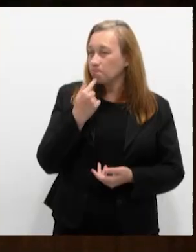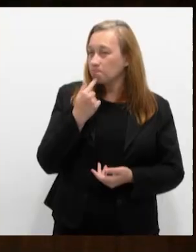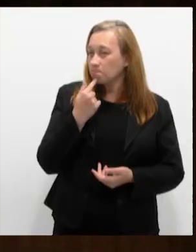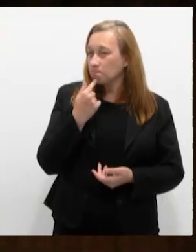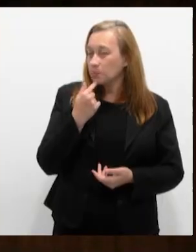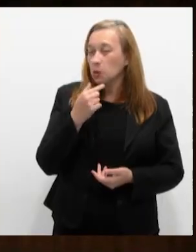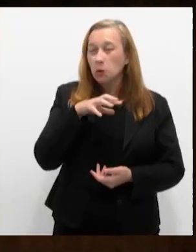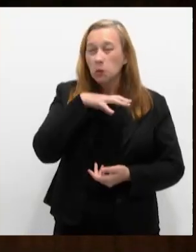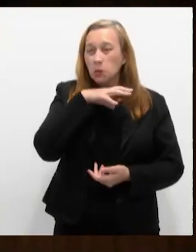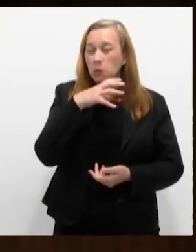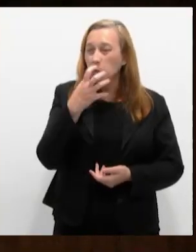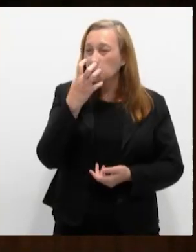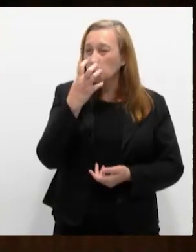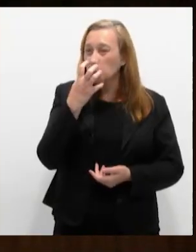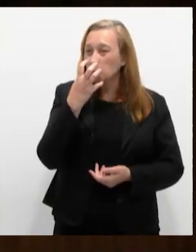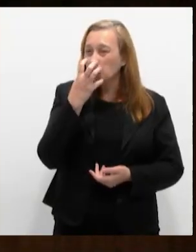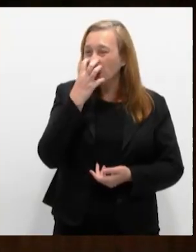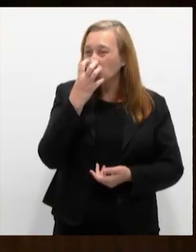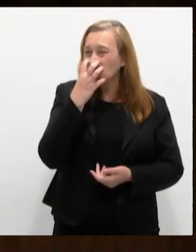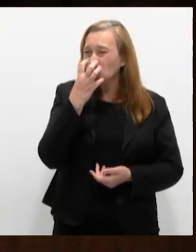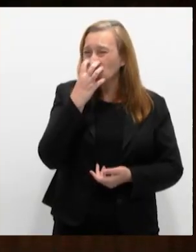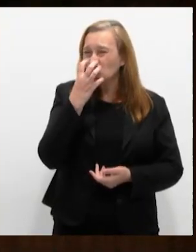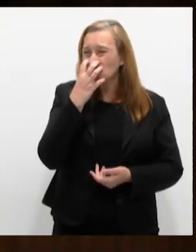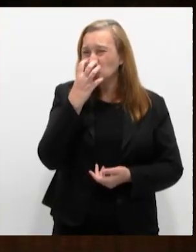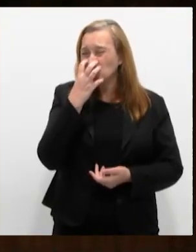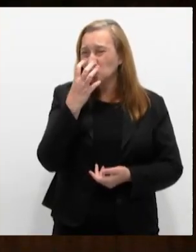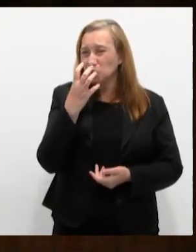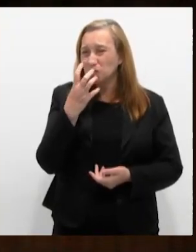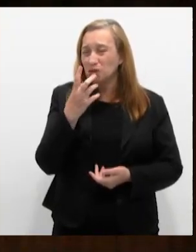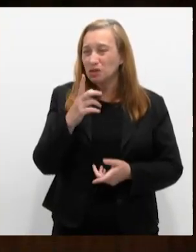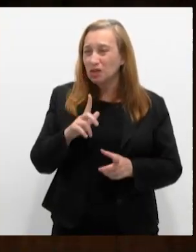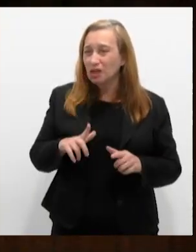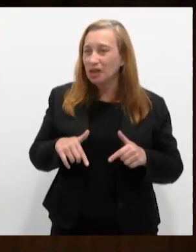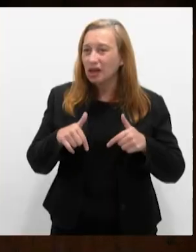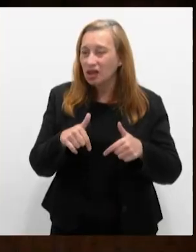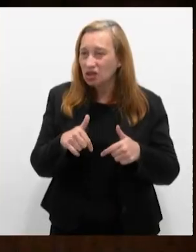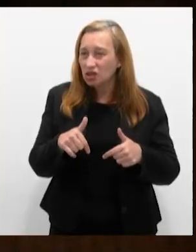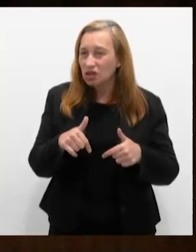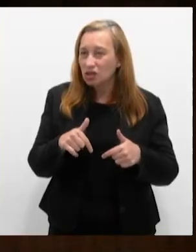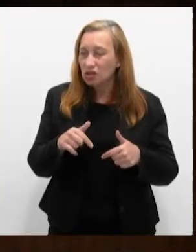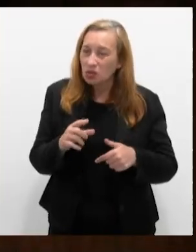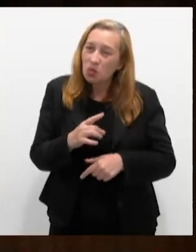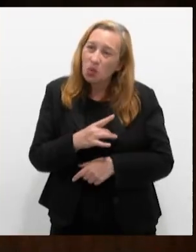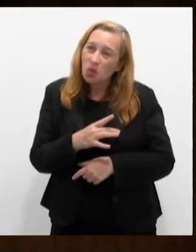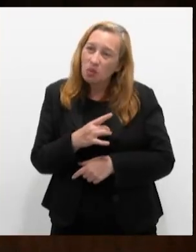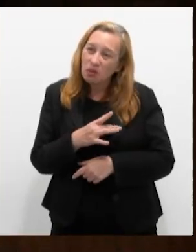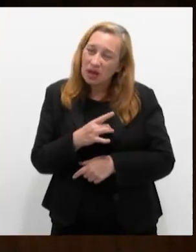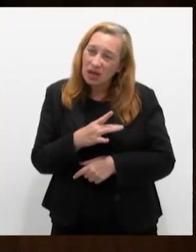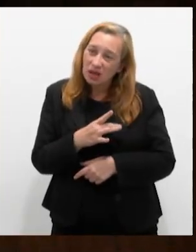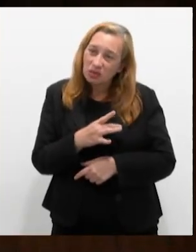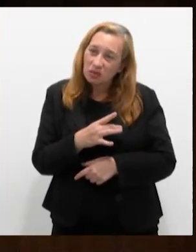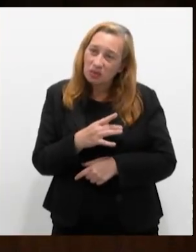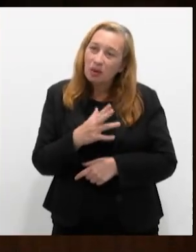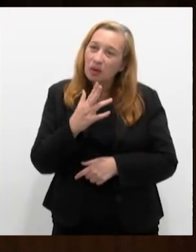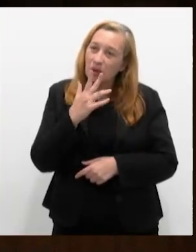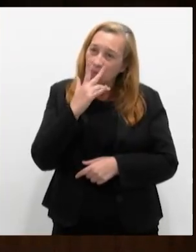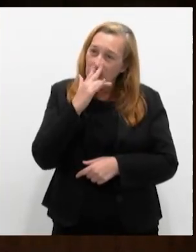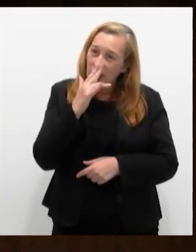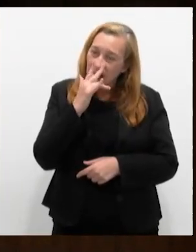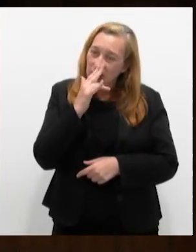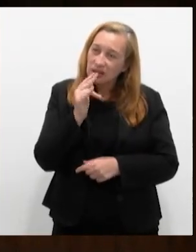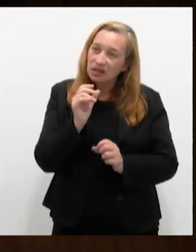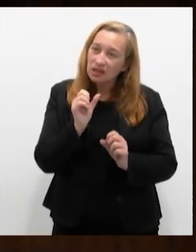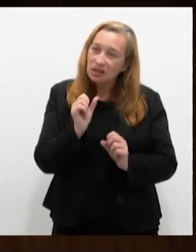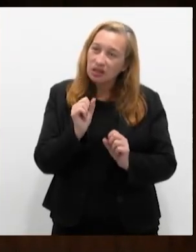que um cão que reagisse até de forma, tendo medo, a definição dava a entender que esse também podia ser